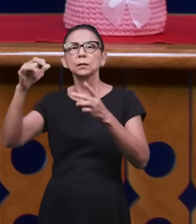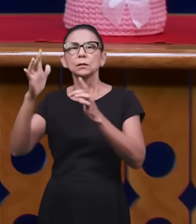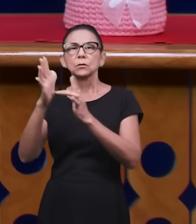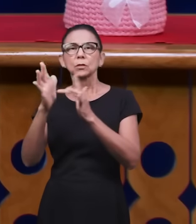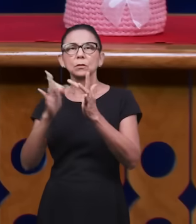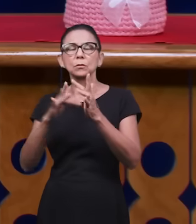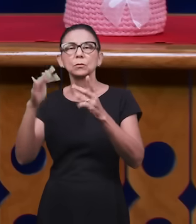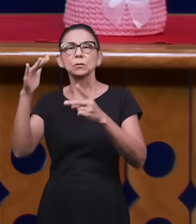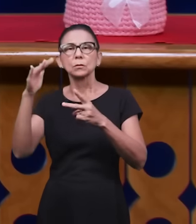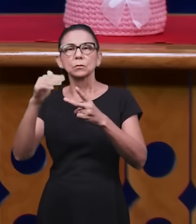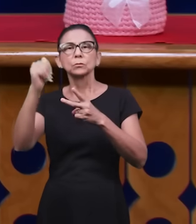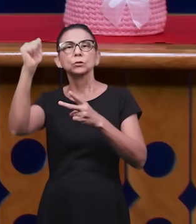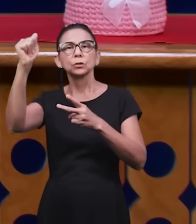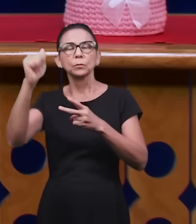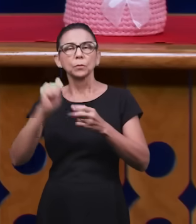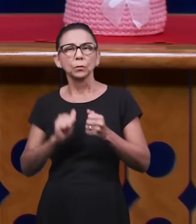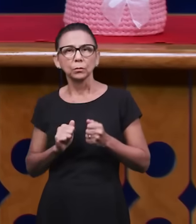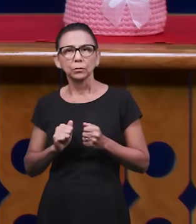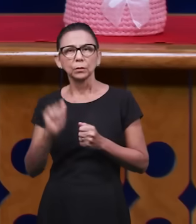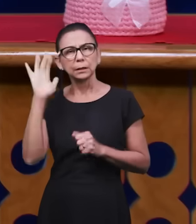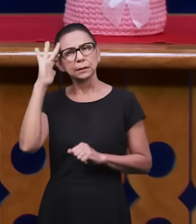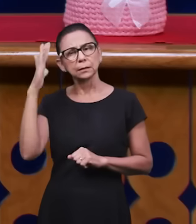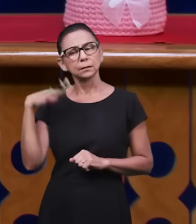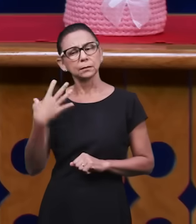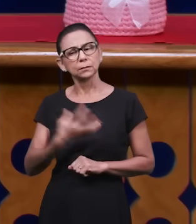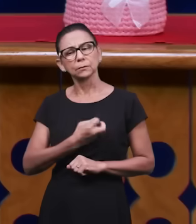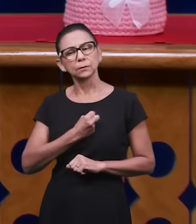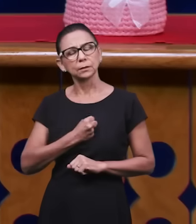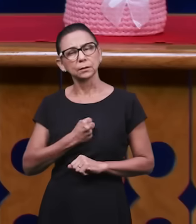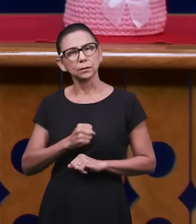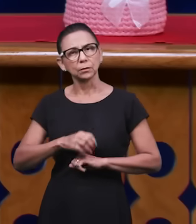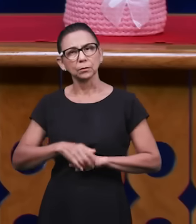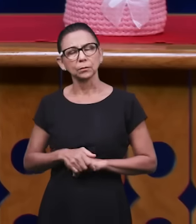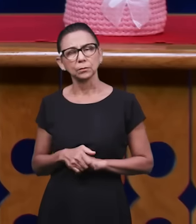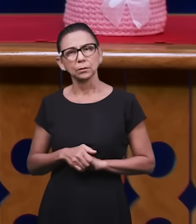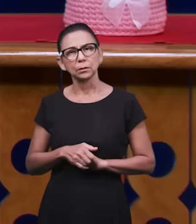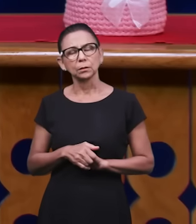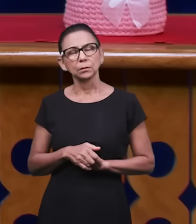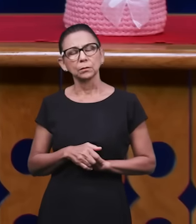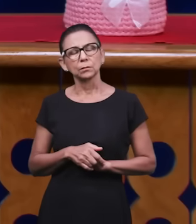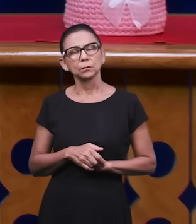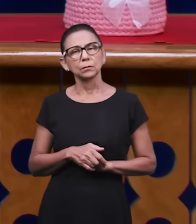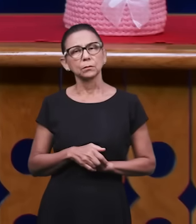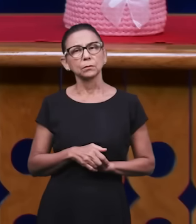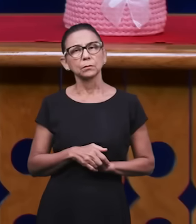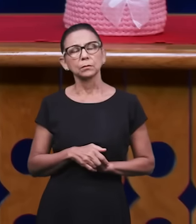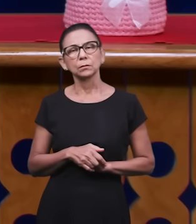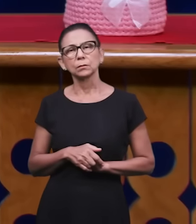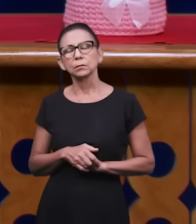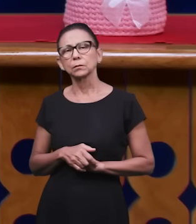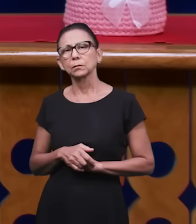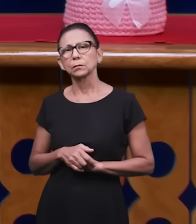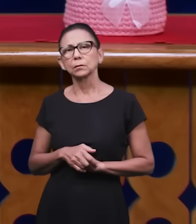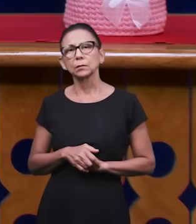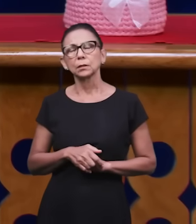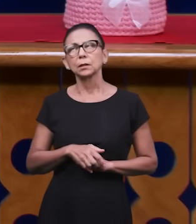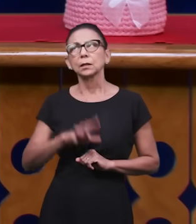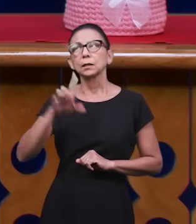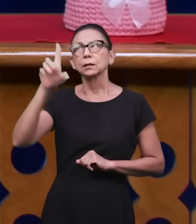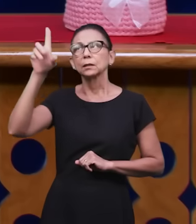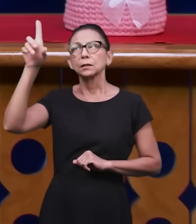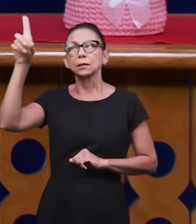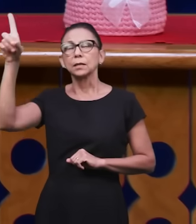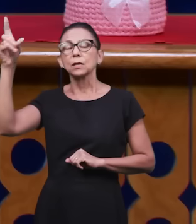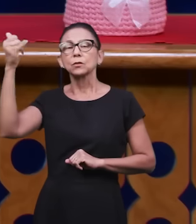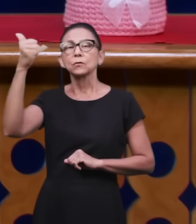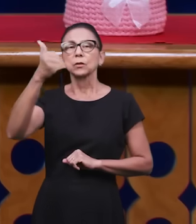palavra do Senhor, ele diz assim, primeiro, lá em cima do versículo diz: não escolheste vós a mim, mas eu vos escolhi